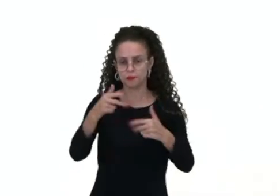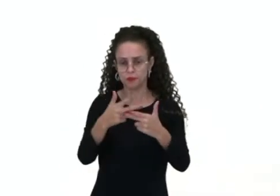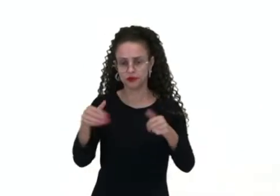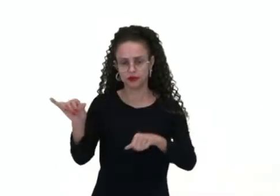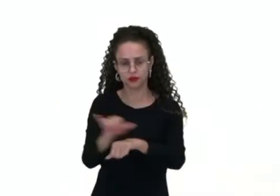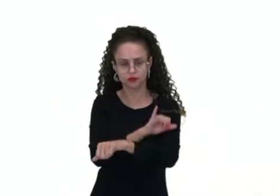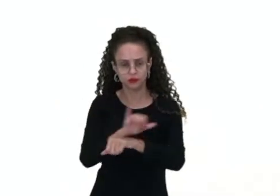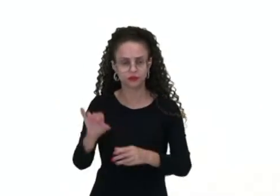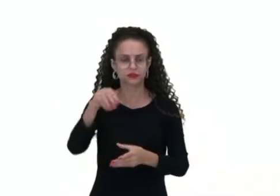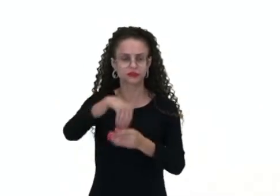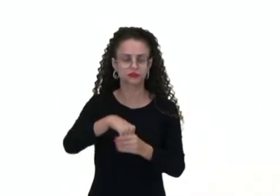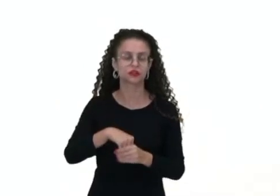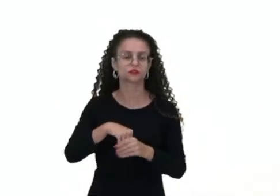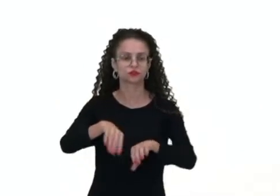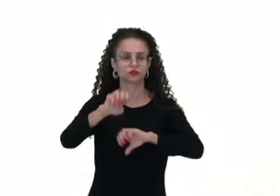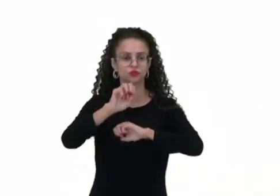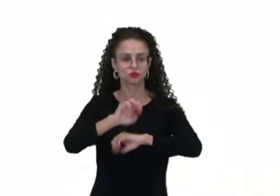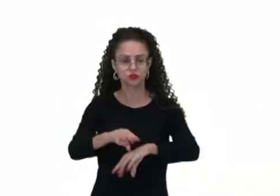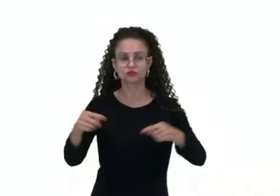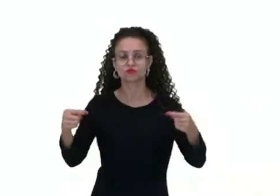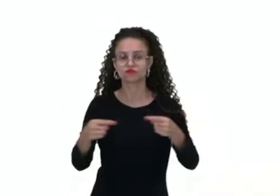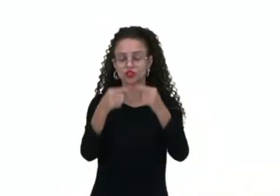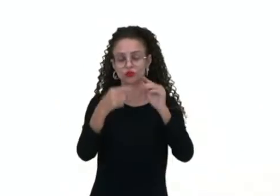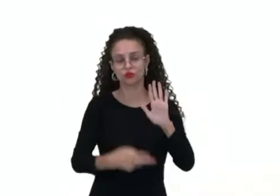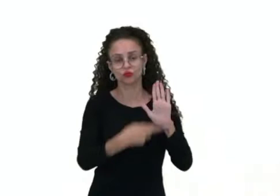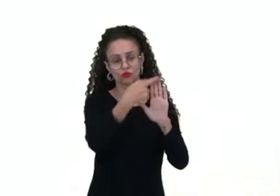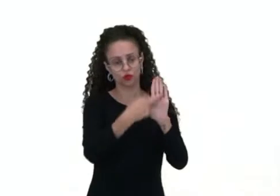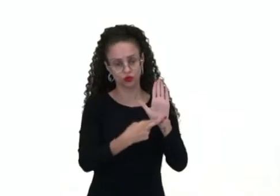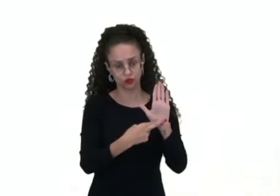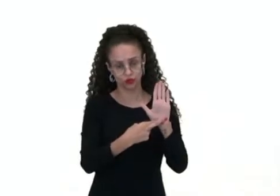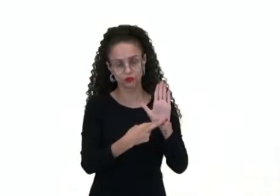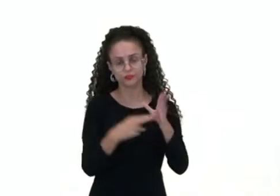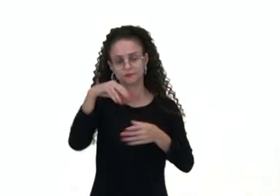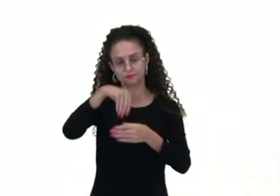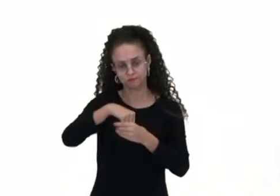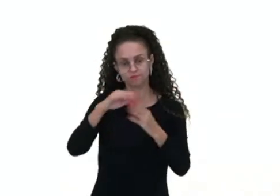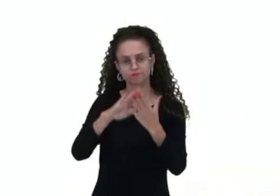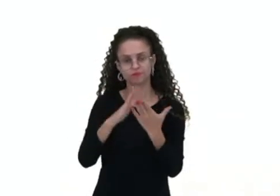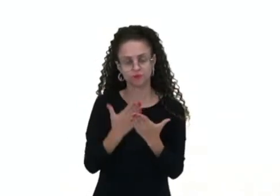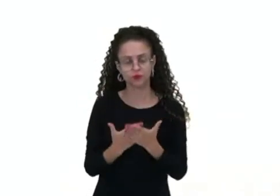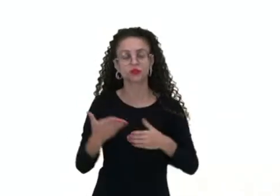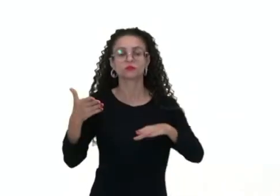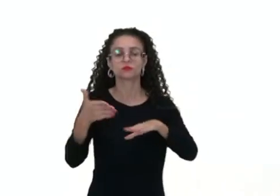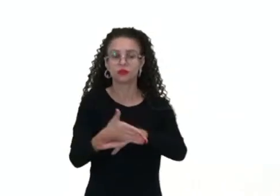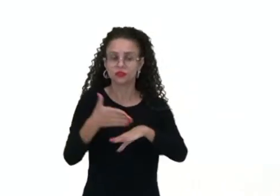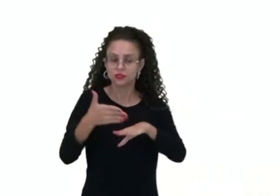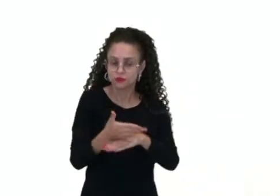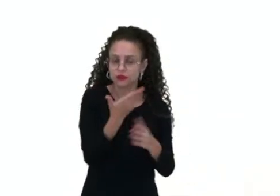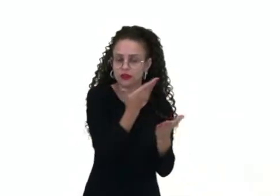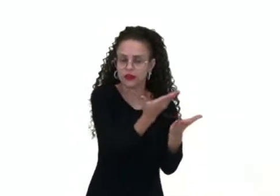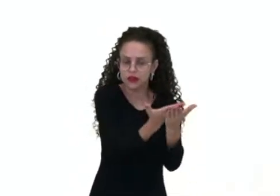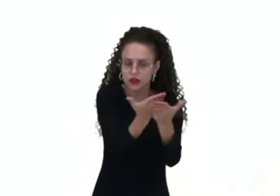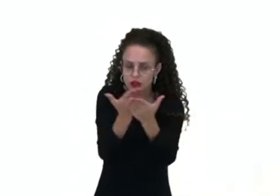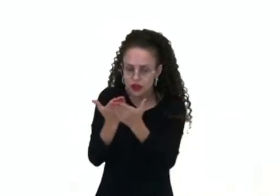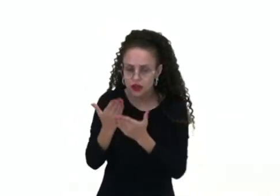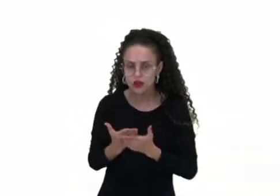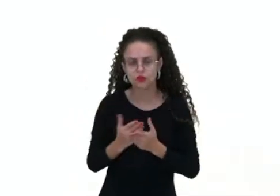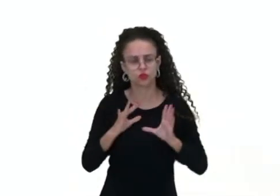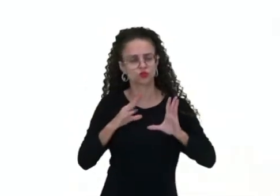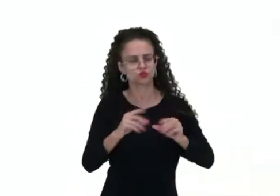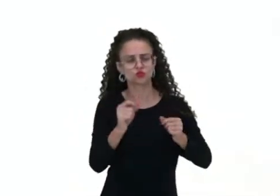instituição de ensino, de acordo com as normas estabelecidas no regulamento interno, participar das aulas e demais atividades